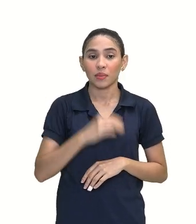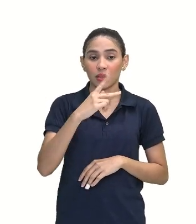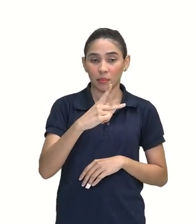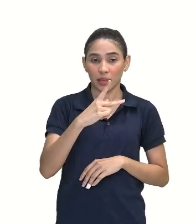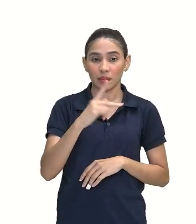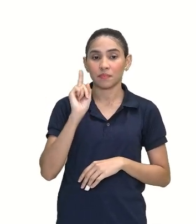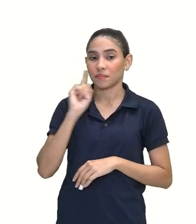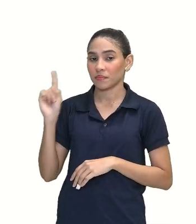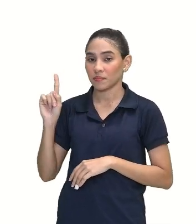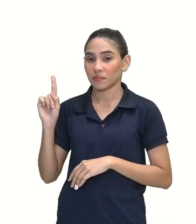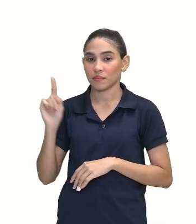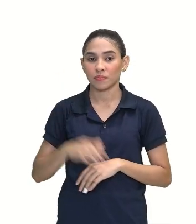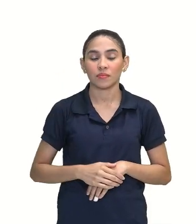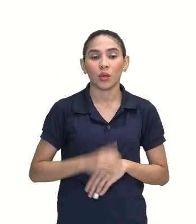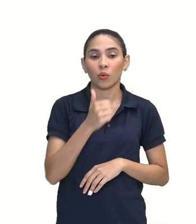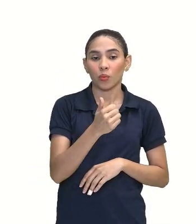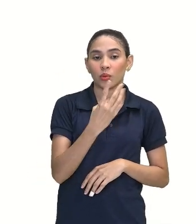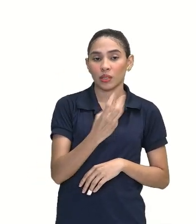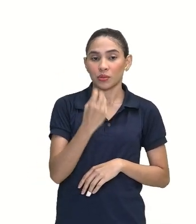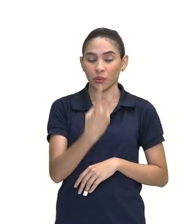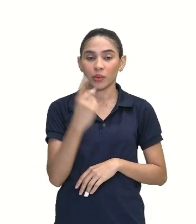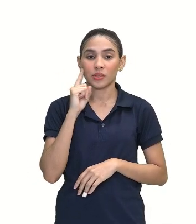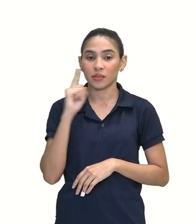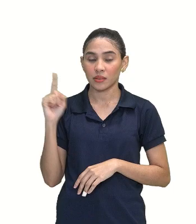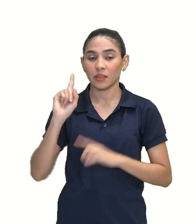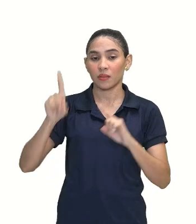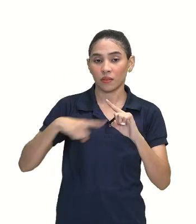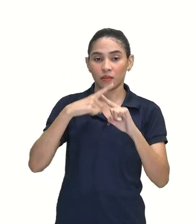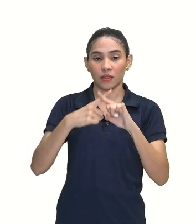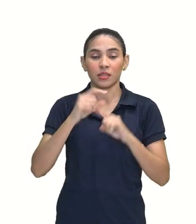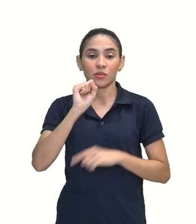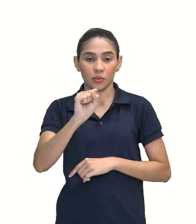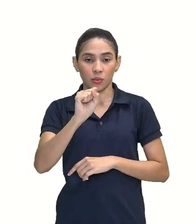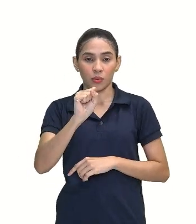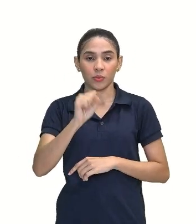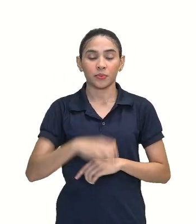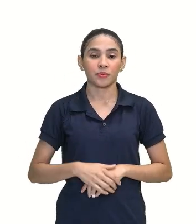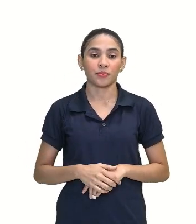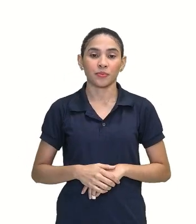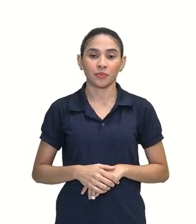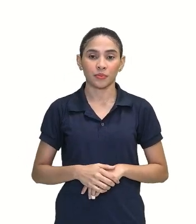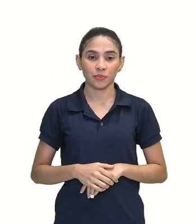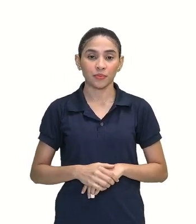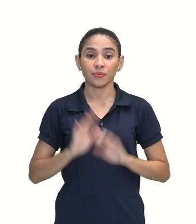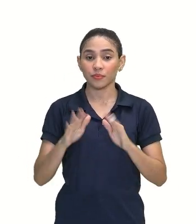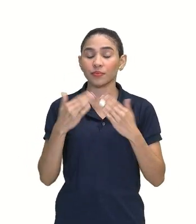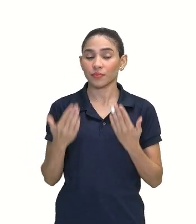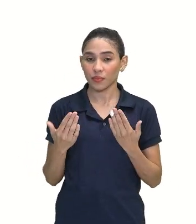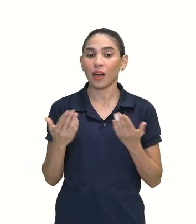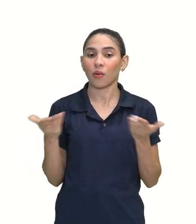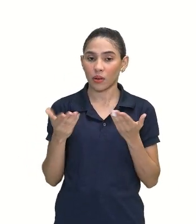perímetro, que foi igual a 132, e vou multiplicar por 8, tá bom? E aí